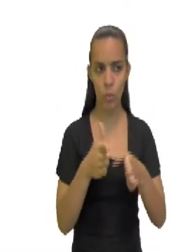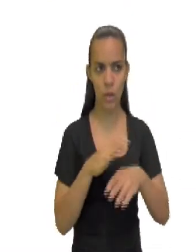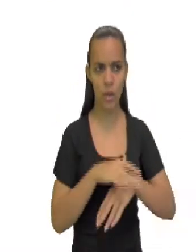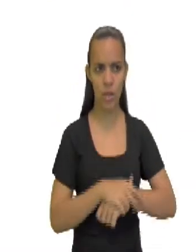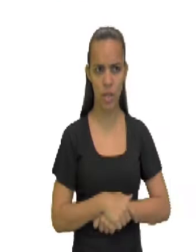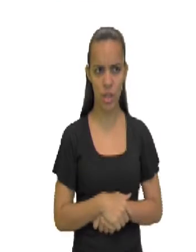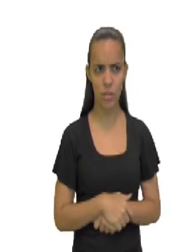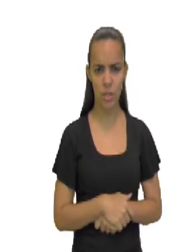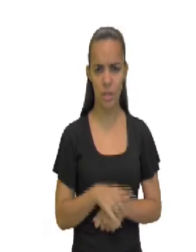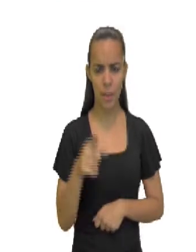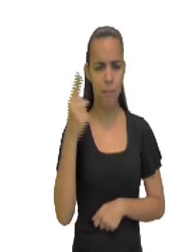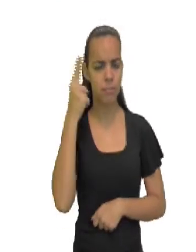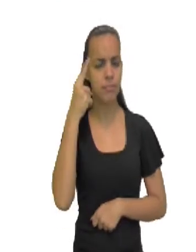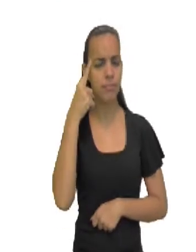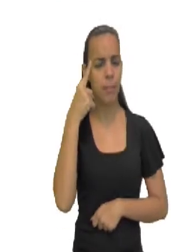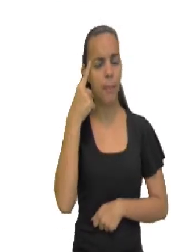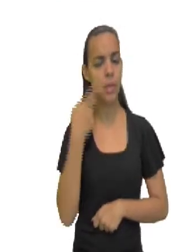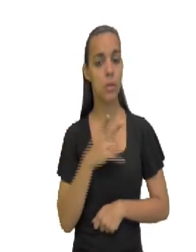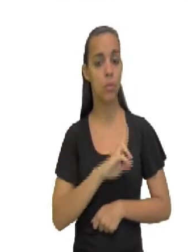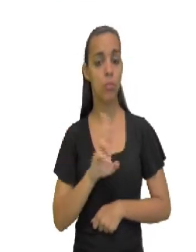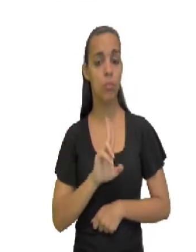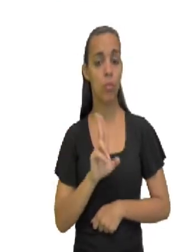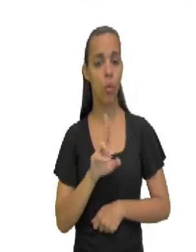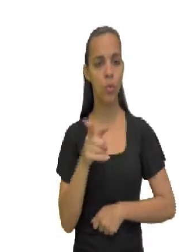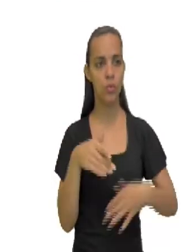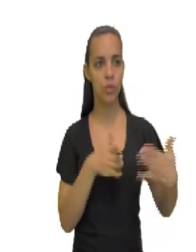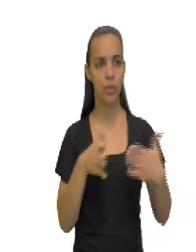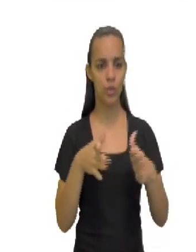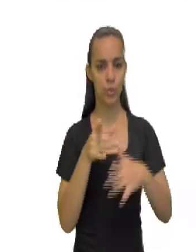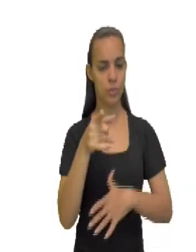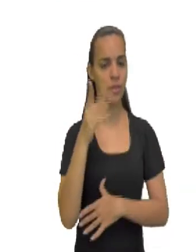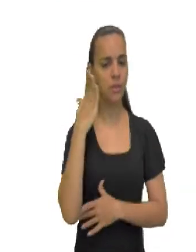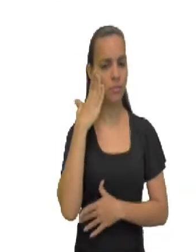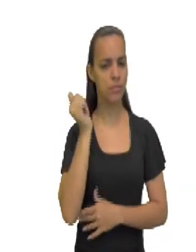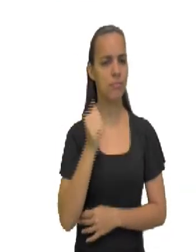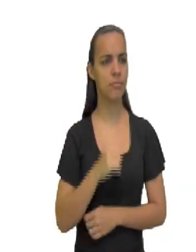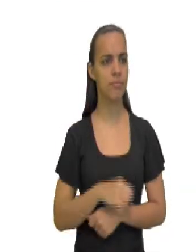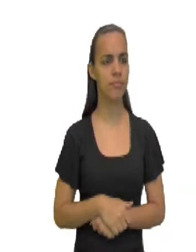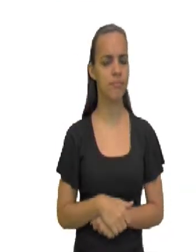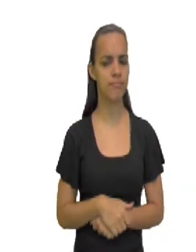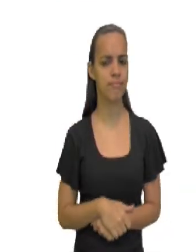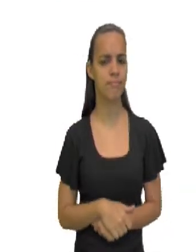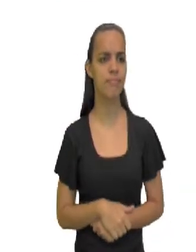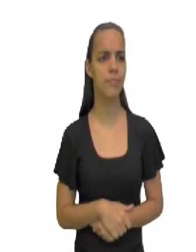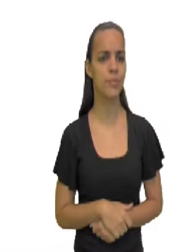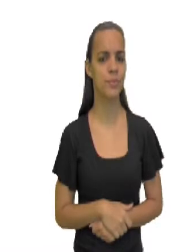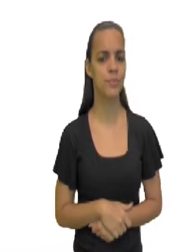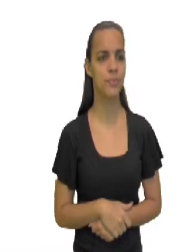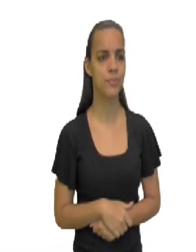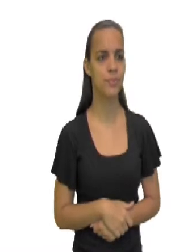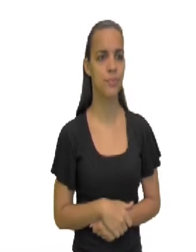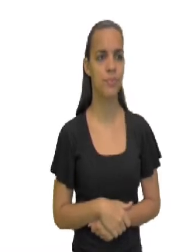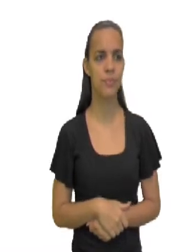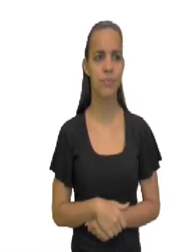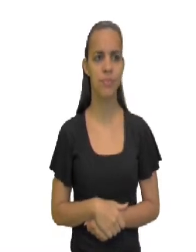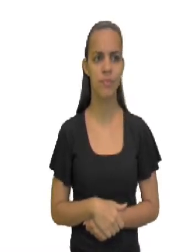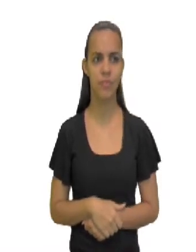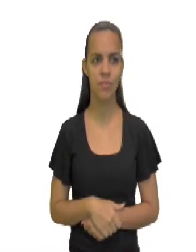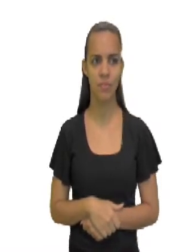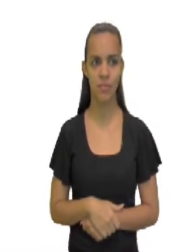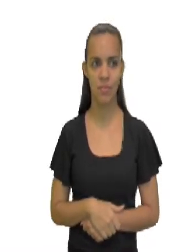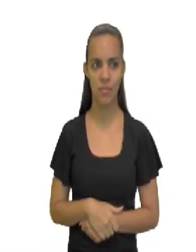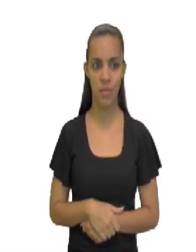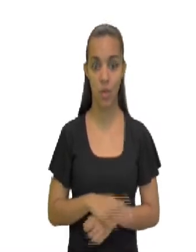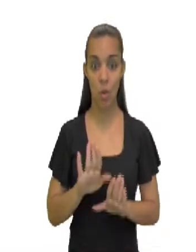Pensa aí um nome de algum rio. Eu acredito que pelo menos um você saiba, não é mesmo? Qual que é o rio